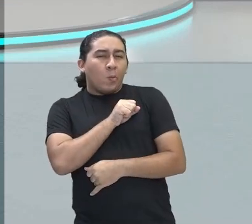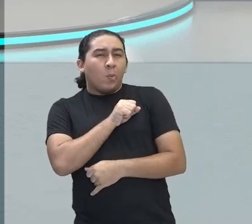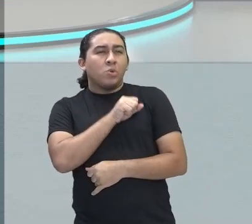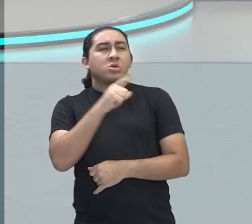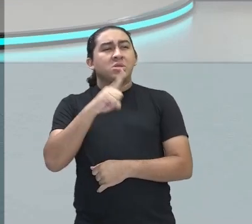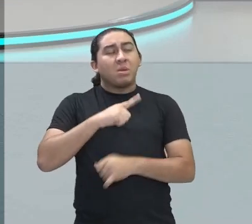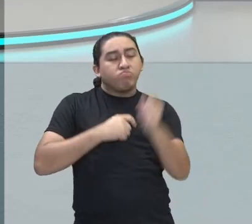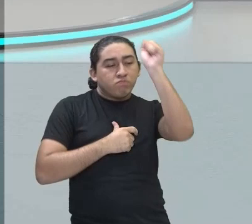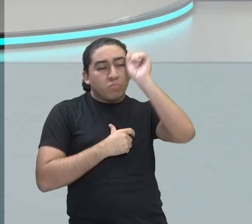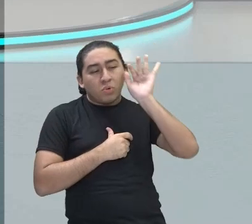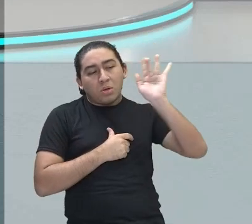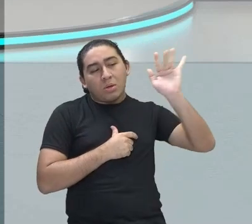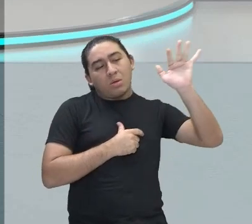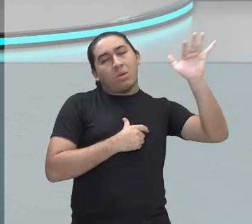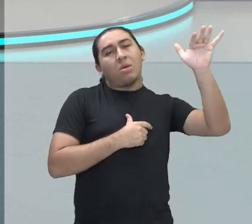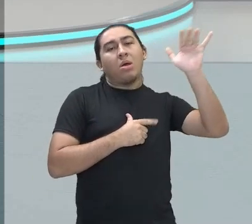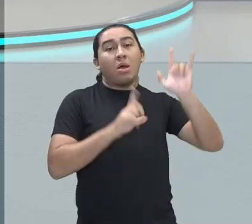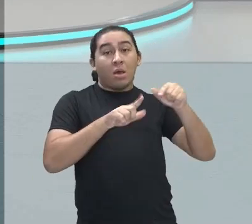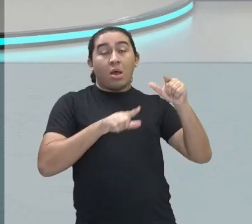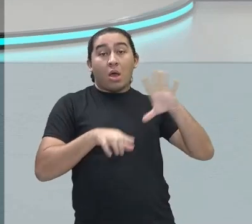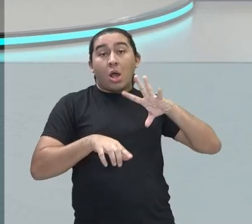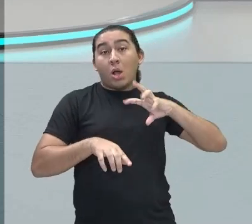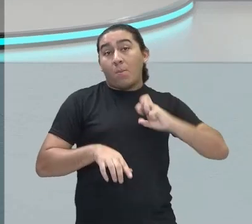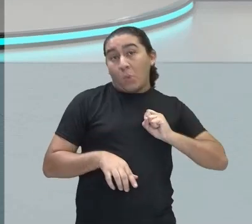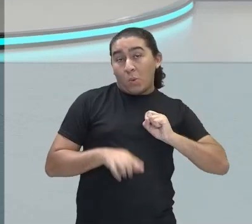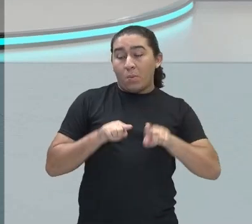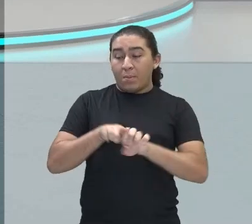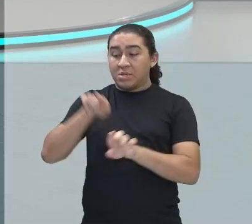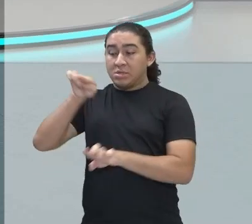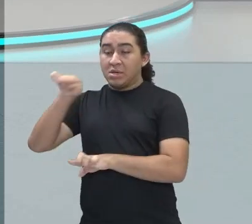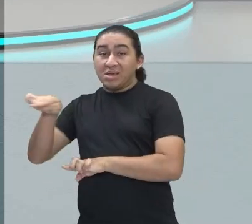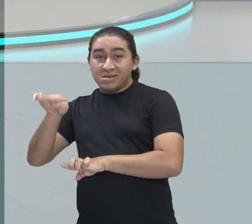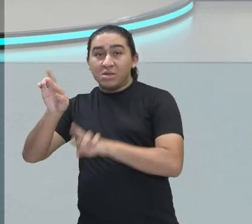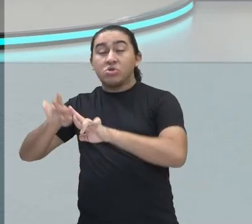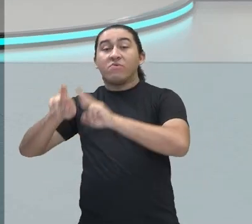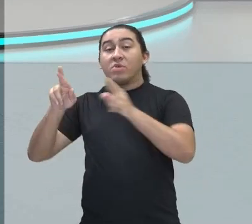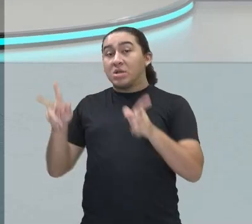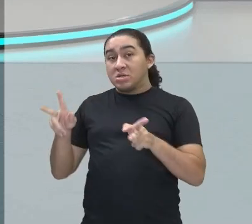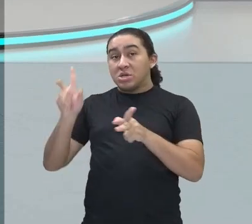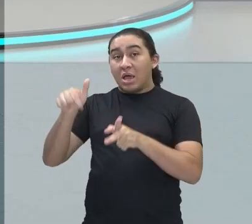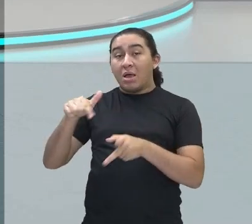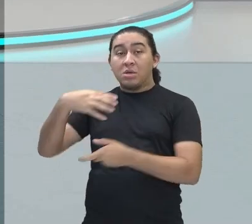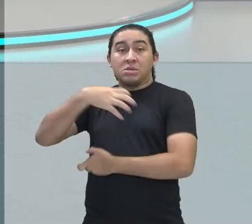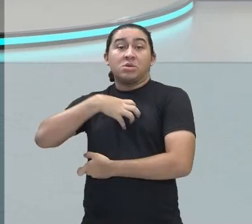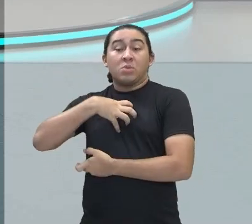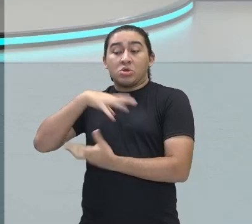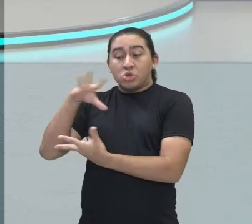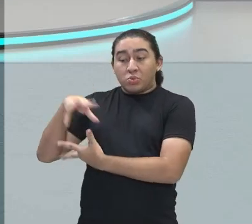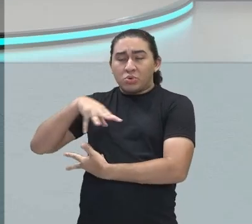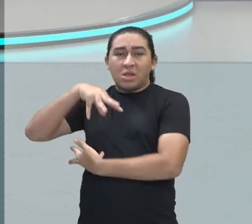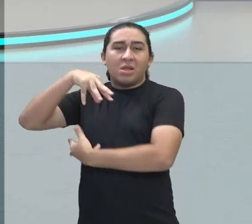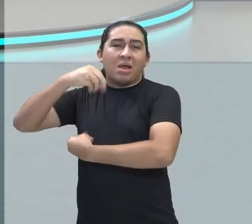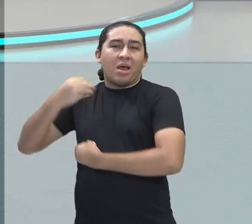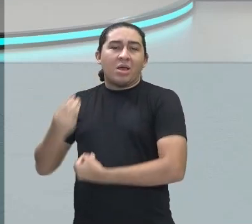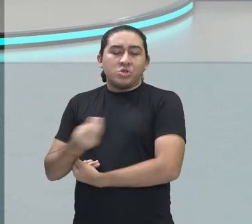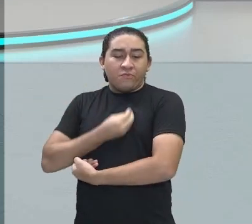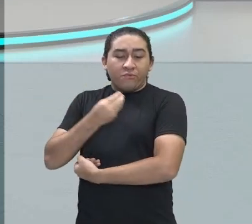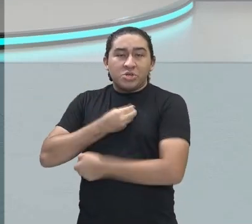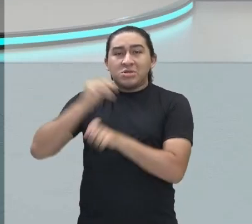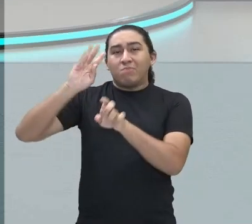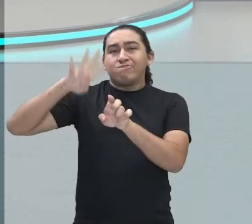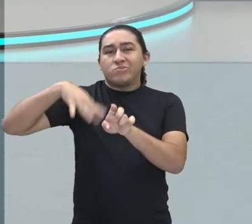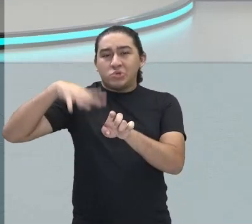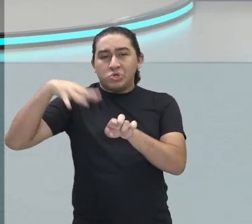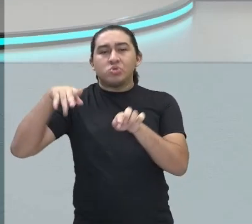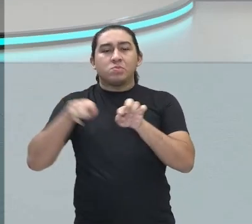idealismo amoroso. No simbolismo, é a subjetividade ligada à espiritualidade, ao misticismo. Vamos